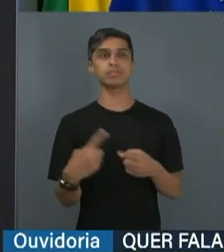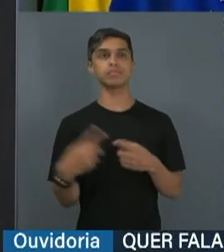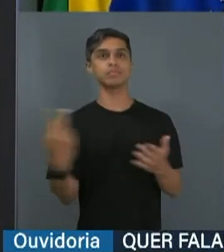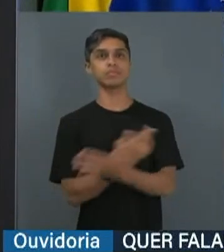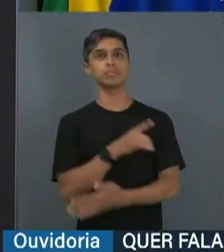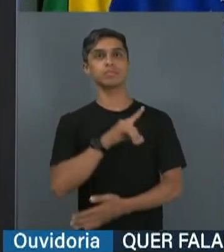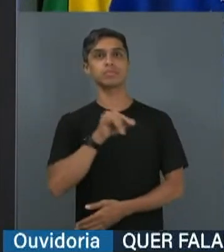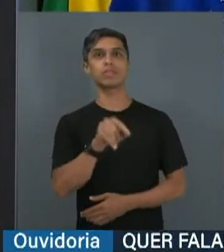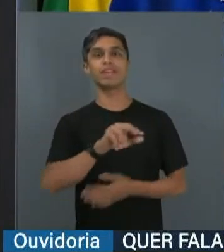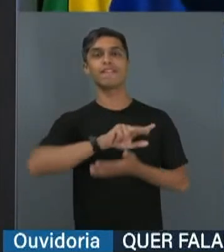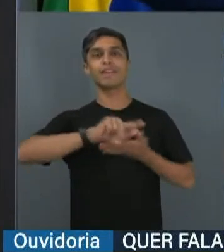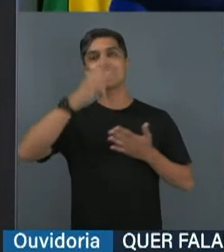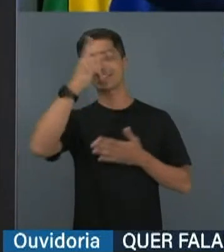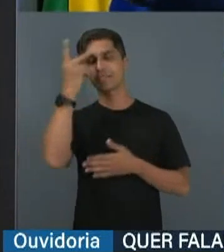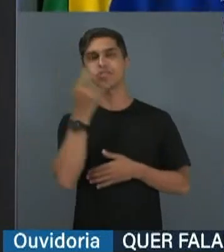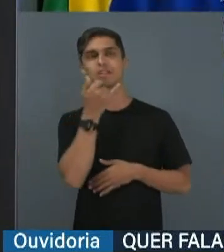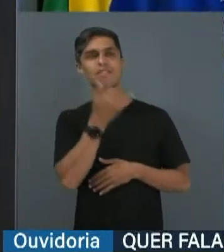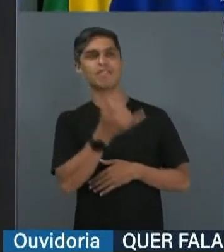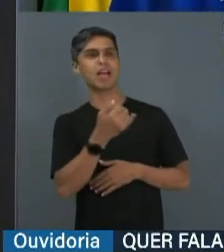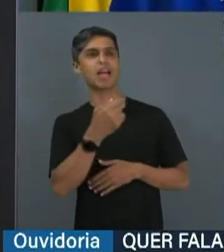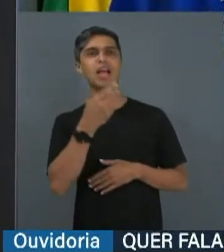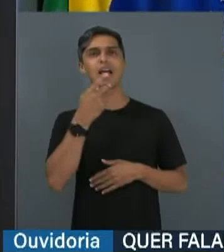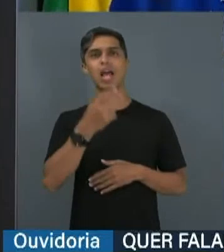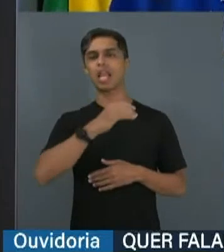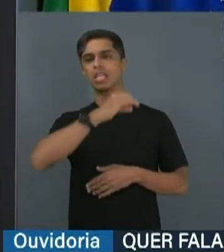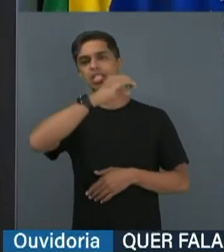monte de gente grita, sem anistia,